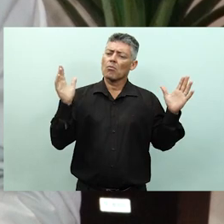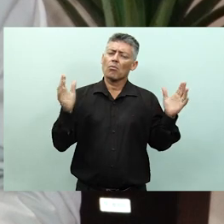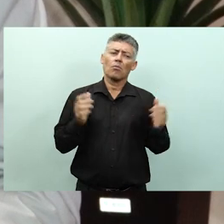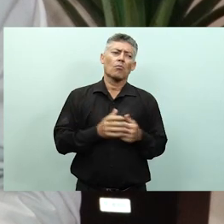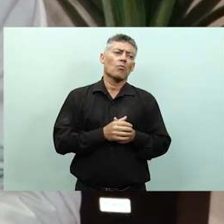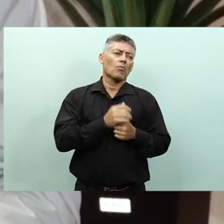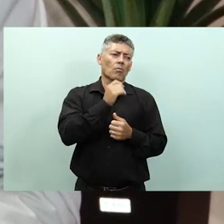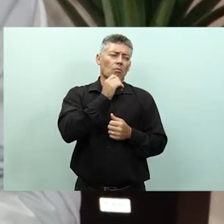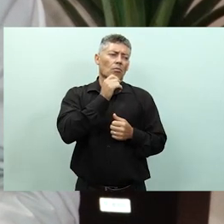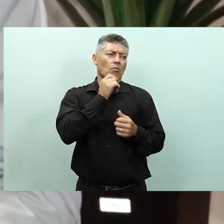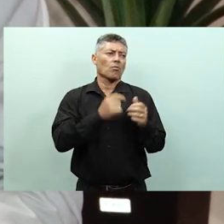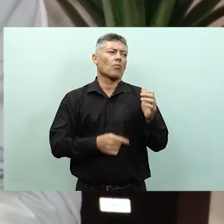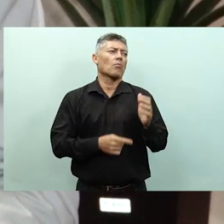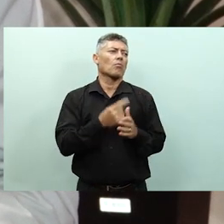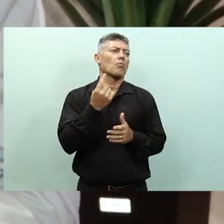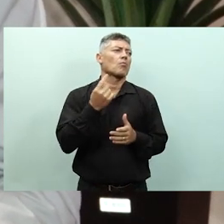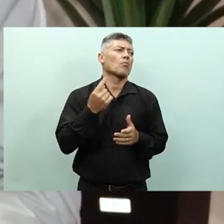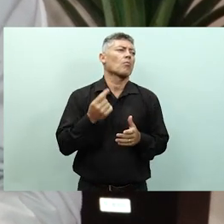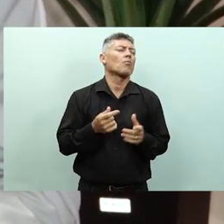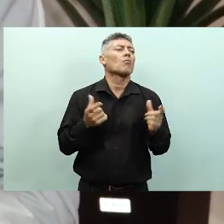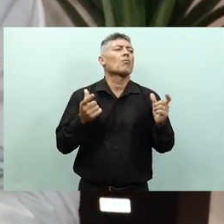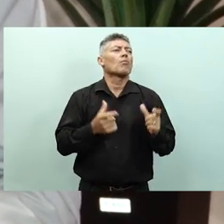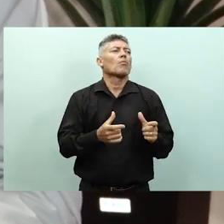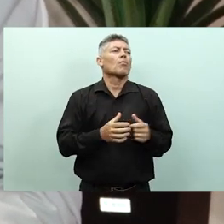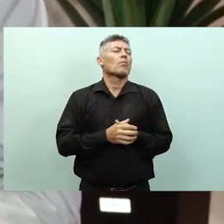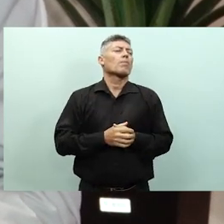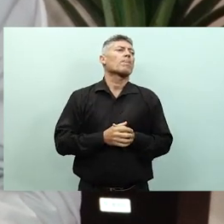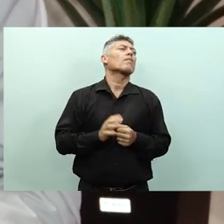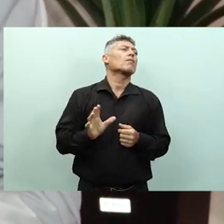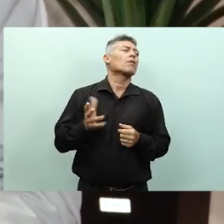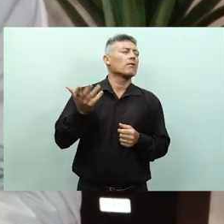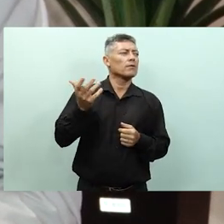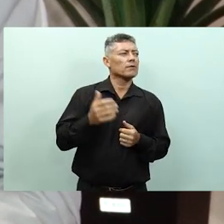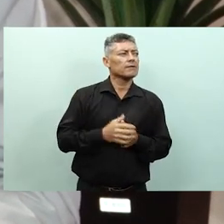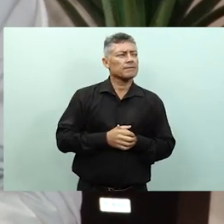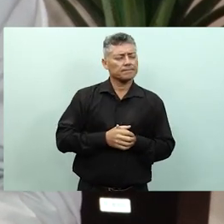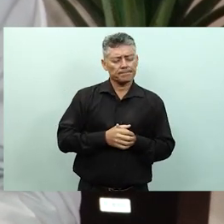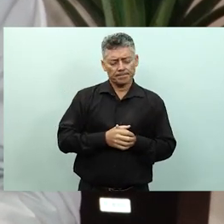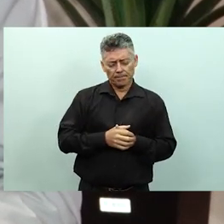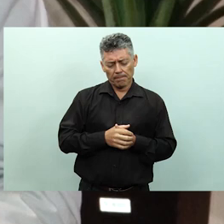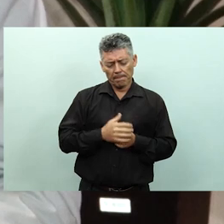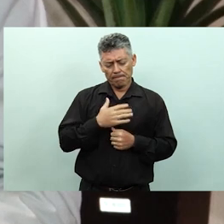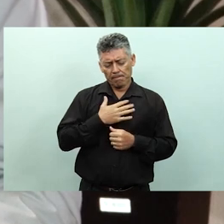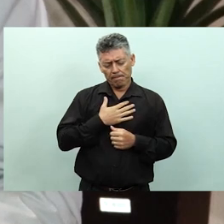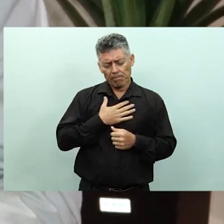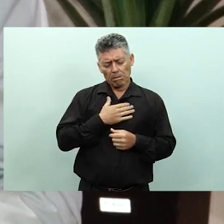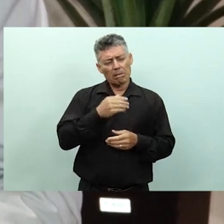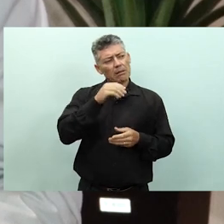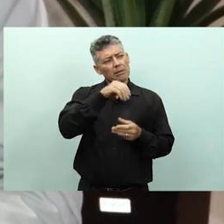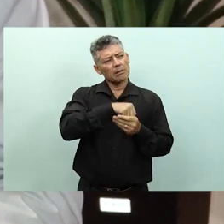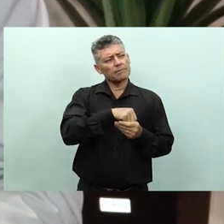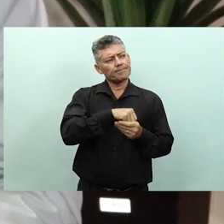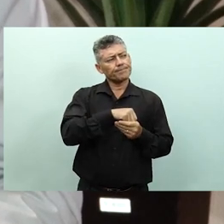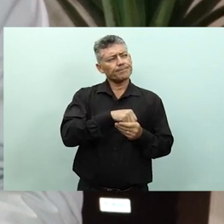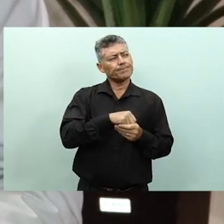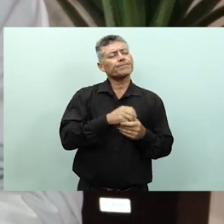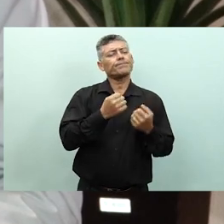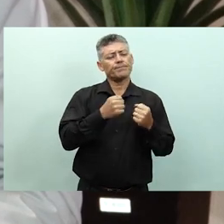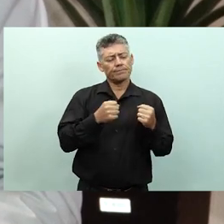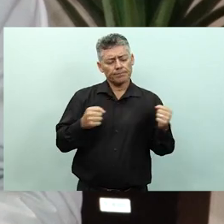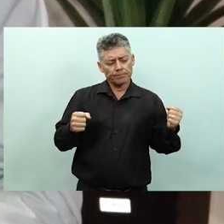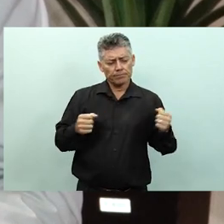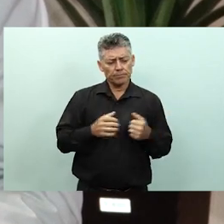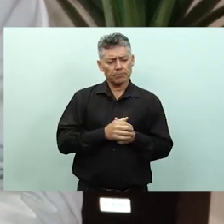descumprisse. Isso no auge dela, quando ela realmente... Eu coloco